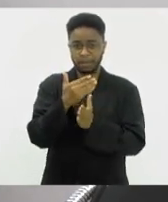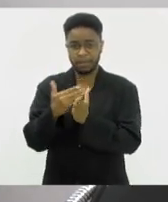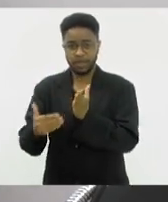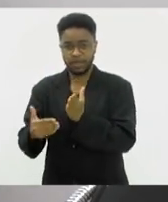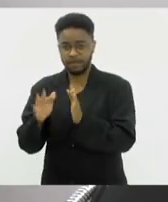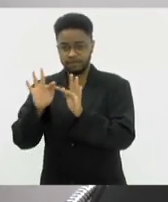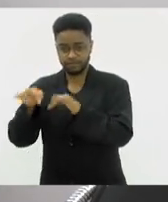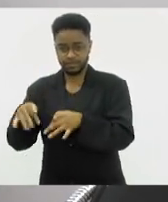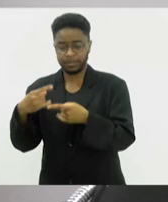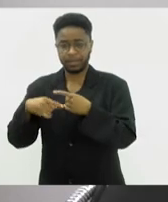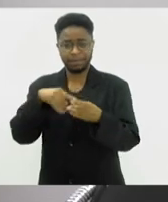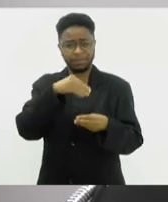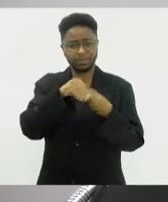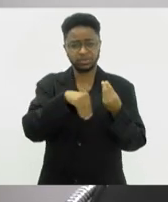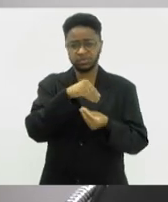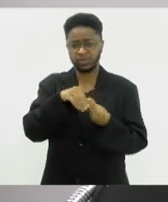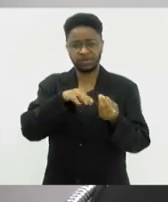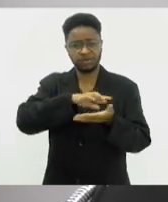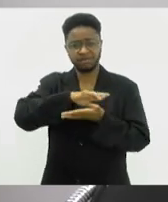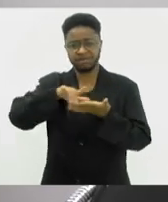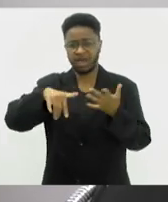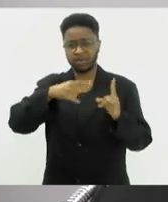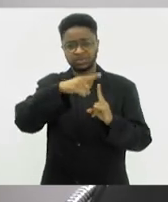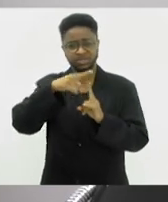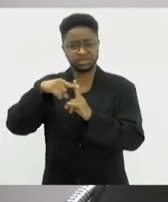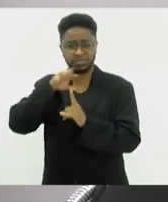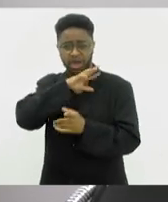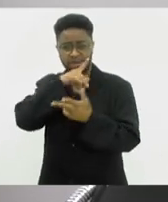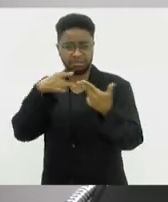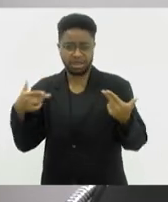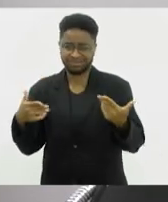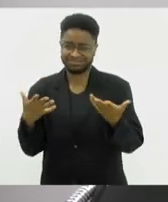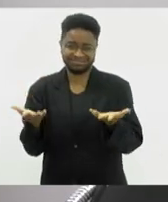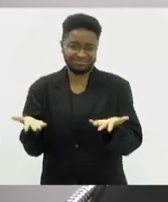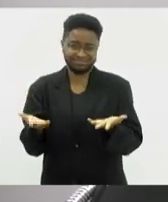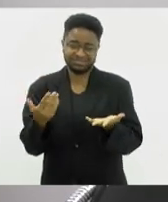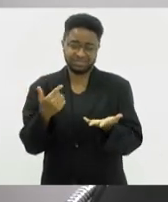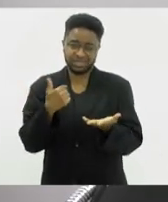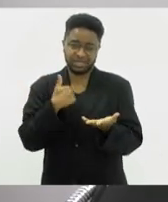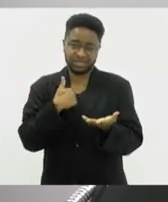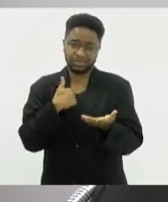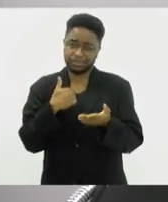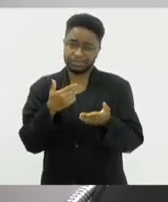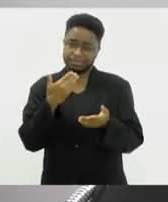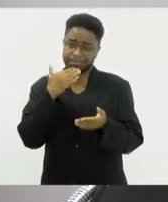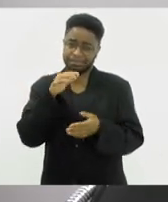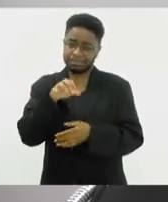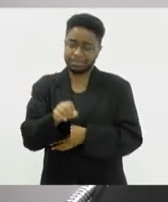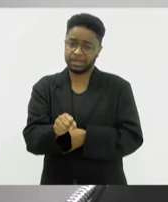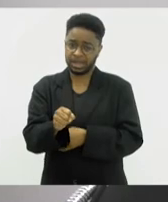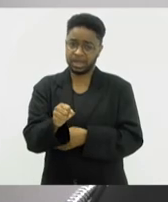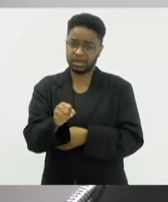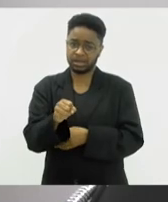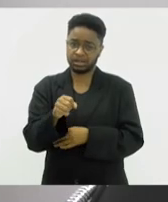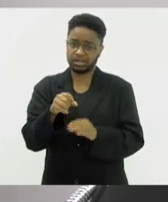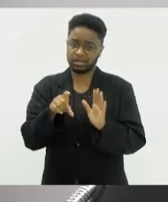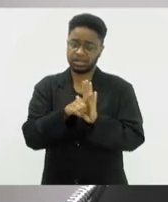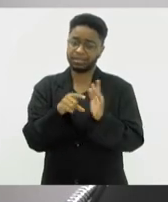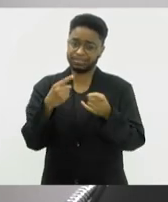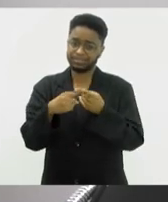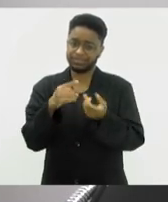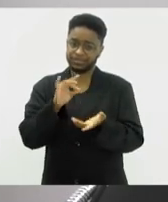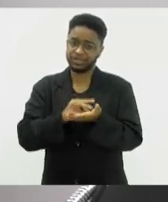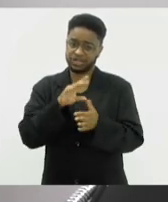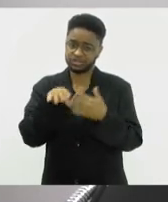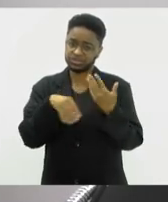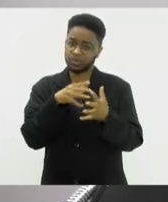mistura fauna exótica com animais pet. Então, eu só estou aproveitando para dizer que eu também estou É porque é um trabalho